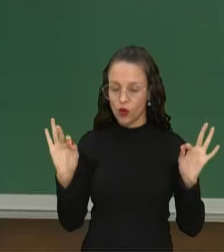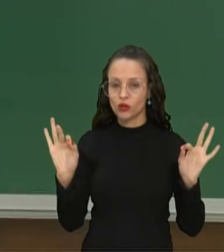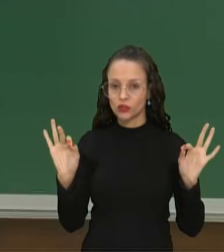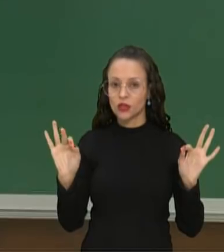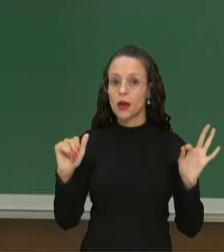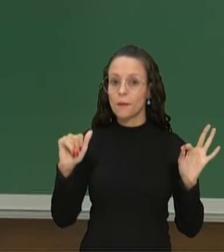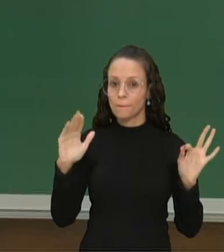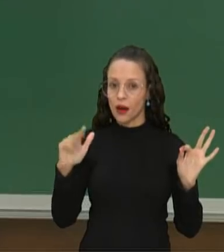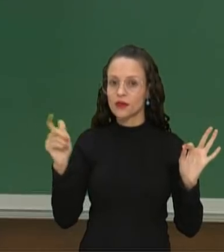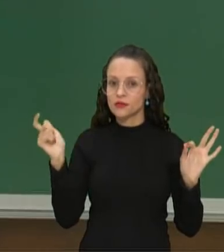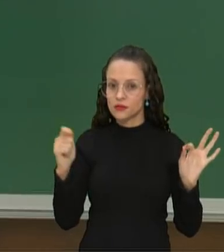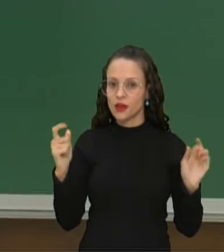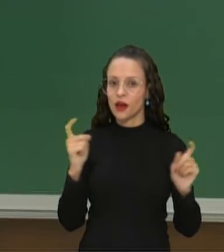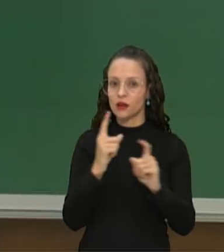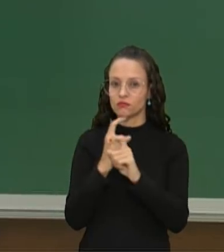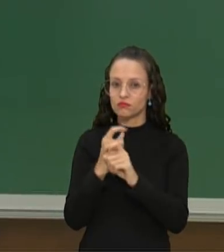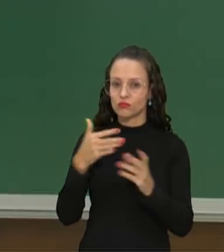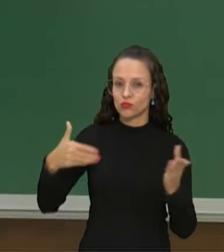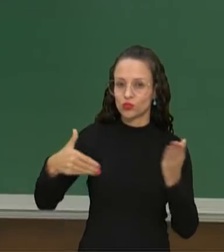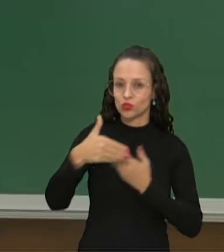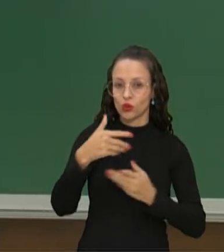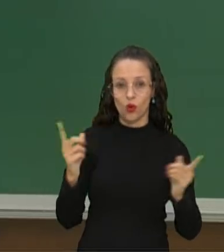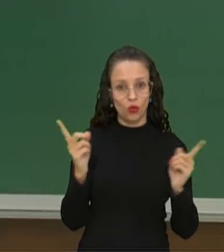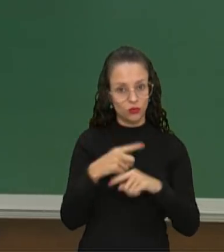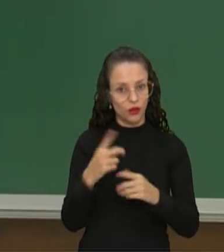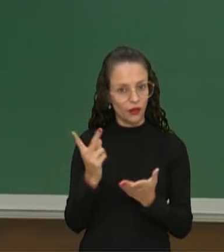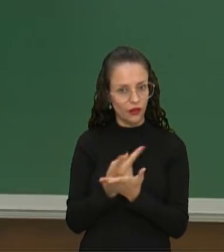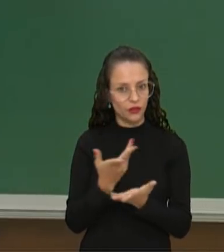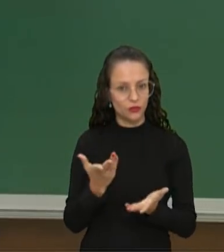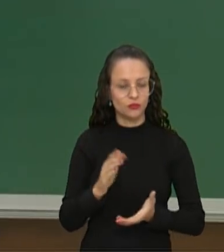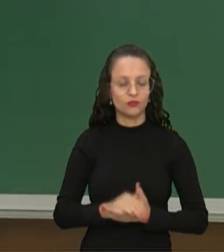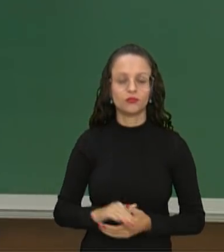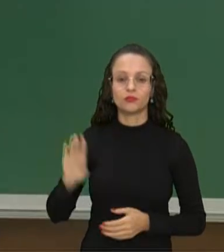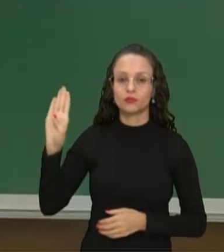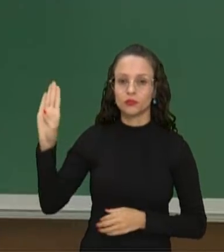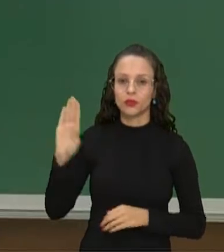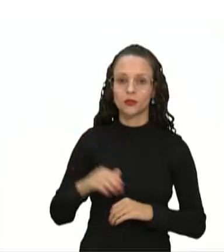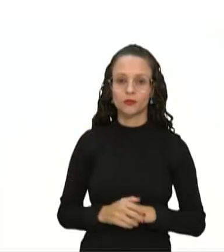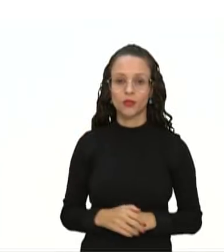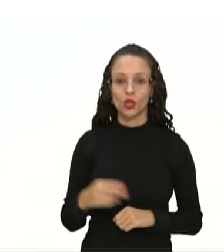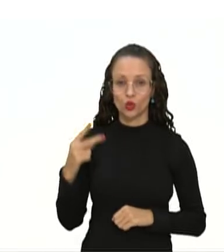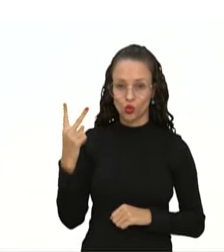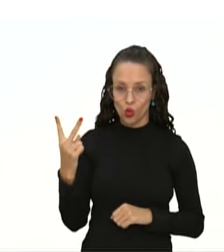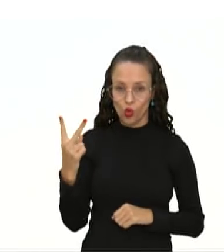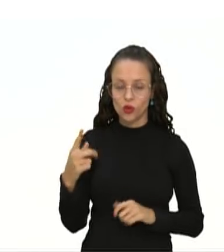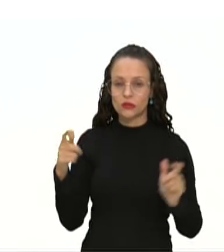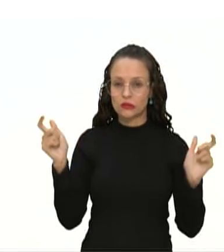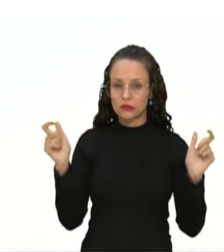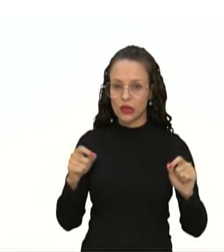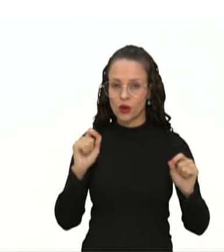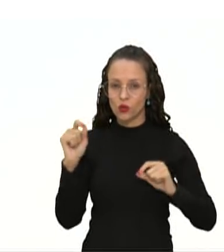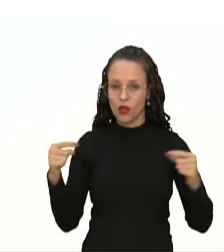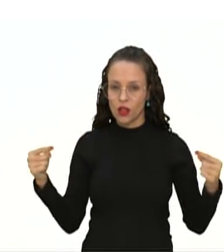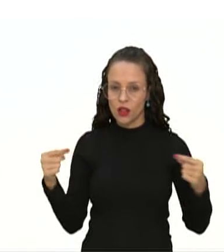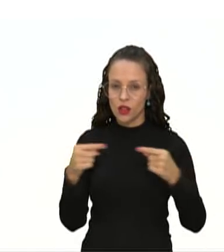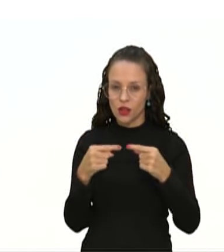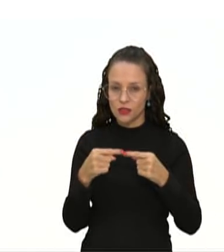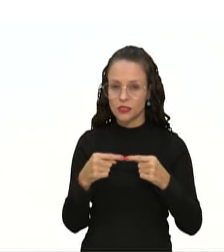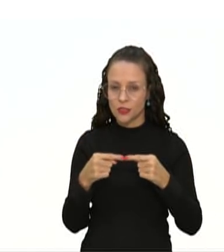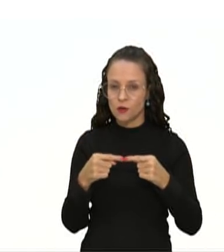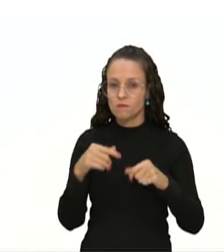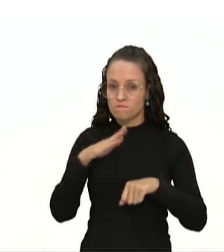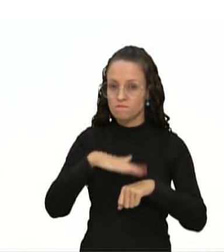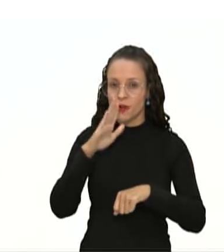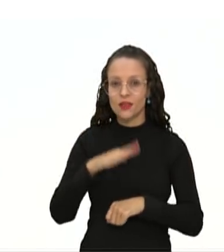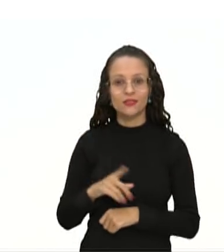a taxa de crossing over. Então, é o contrário, está errado. B. Em 2, a probabilidade de ligação é maior?